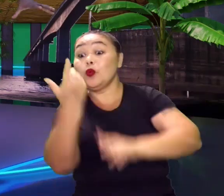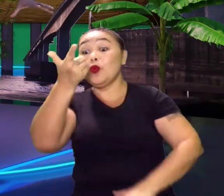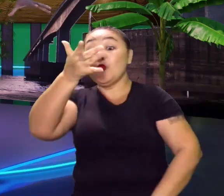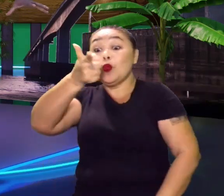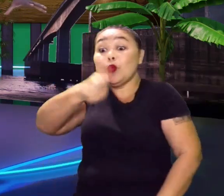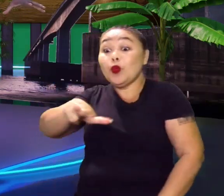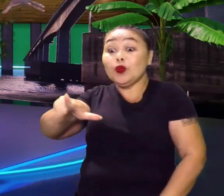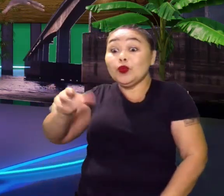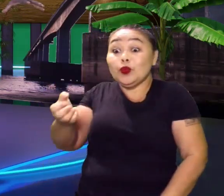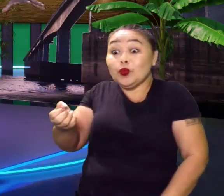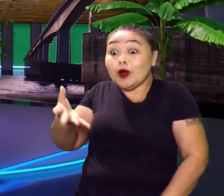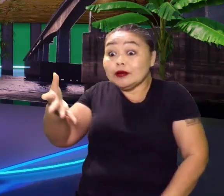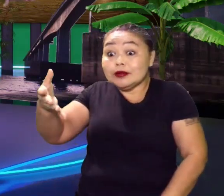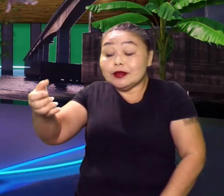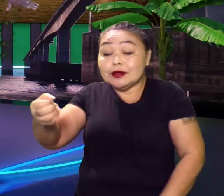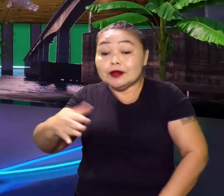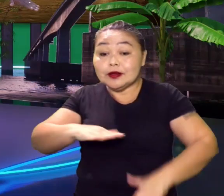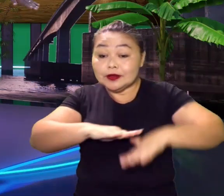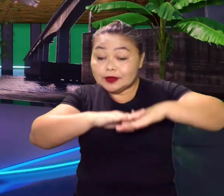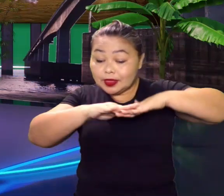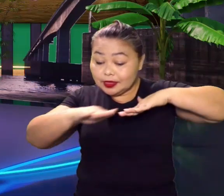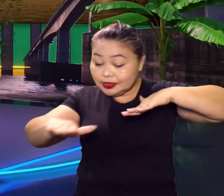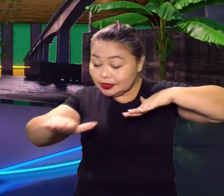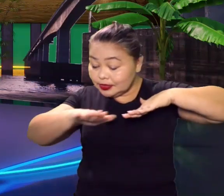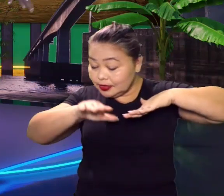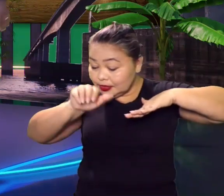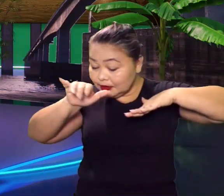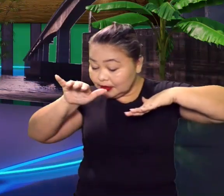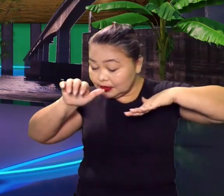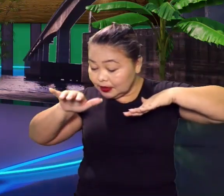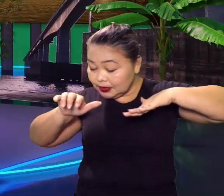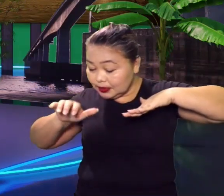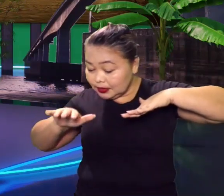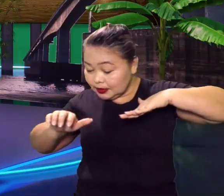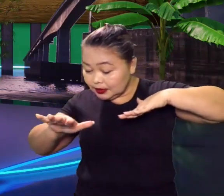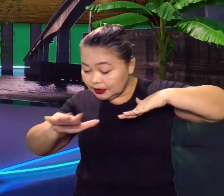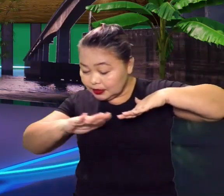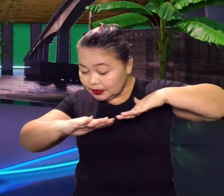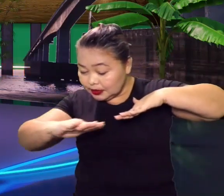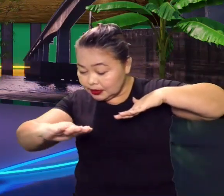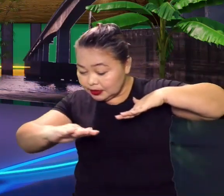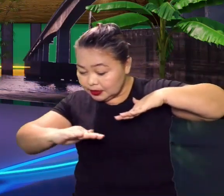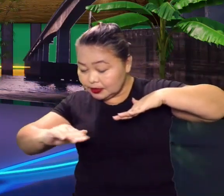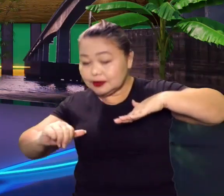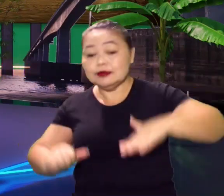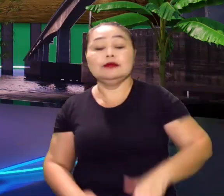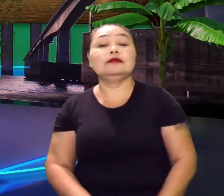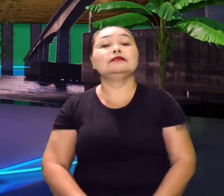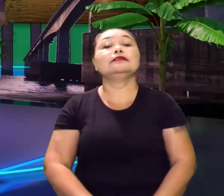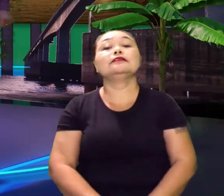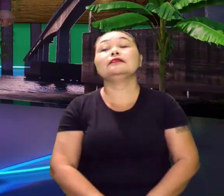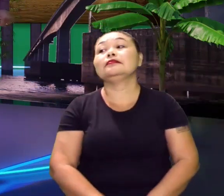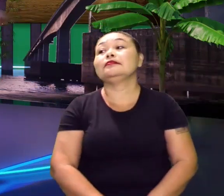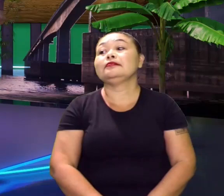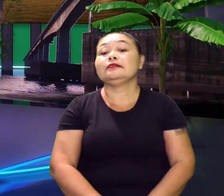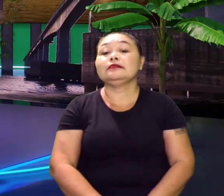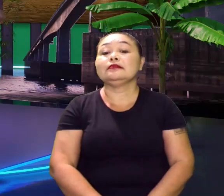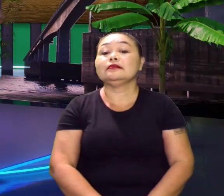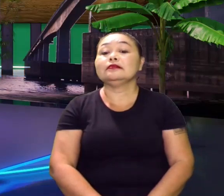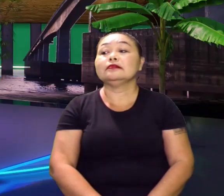outro. Criando outro. Que é a bacia sedimentar. Perfeito. Né? Meu diretor, vamos lá para o quadro?